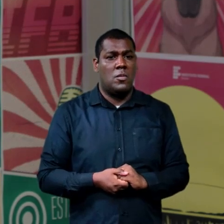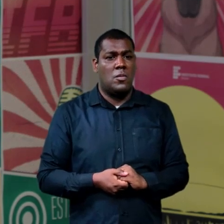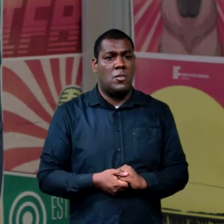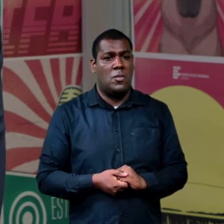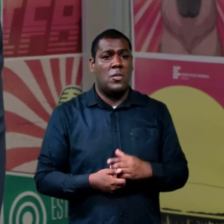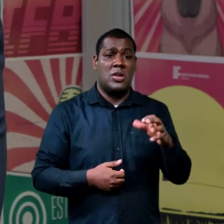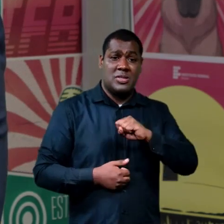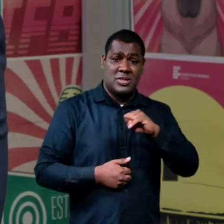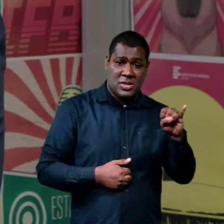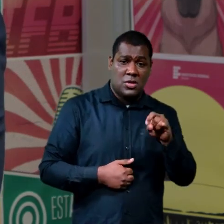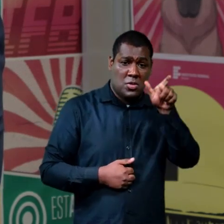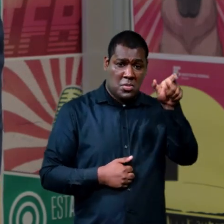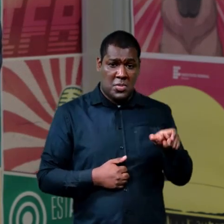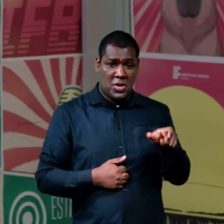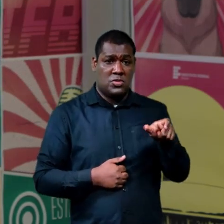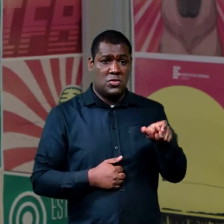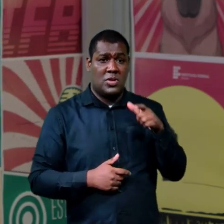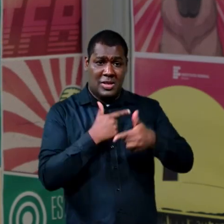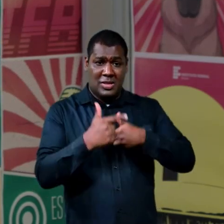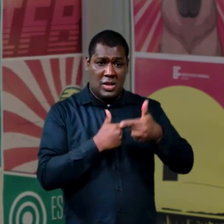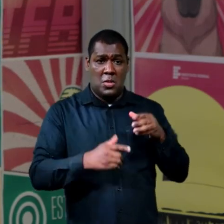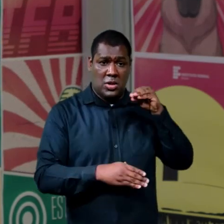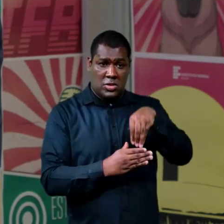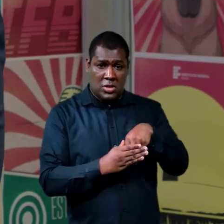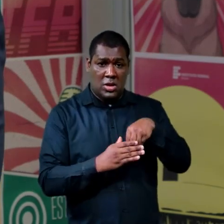privacidade em ambientes públicos,